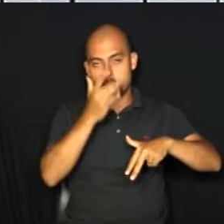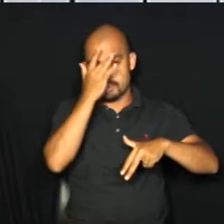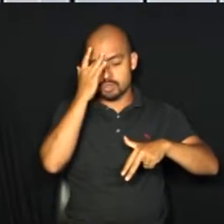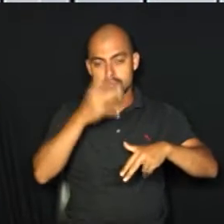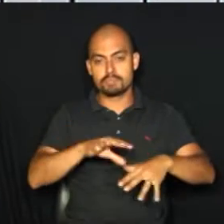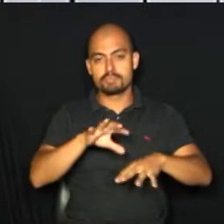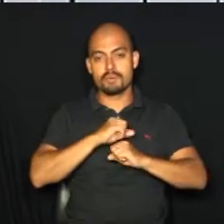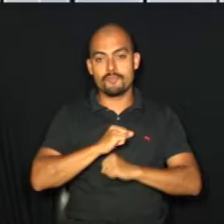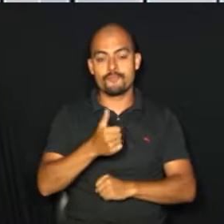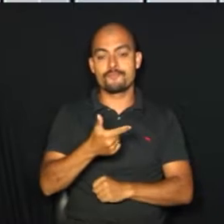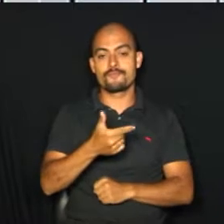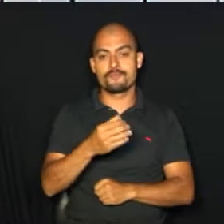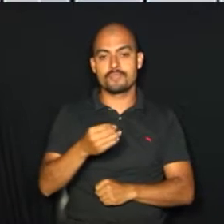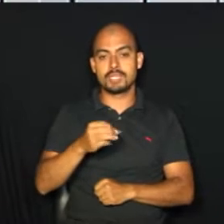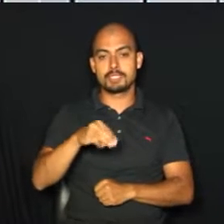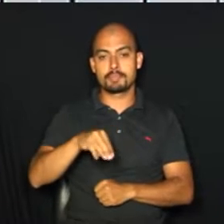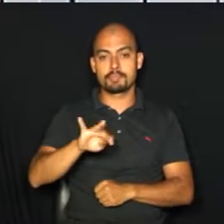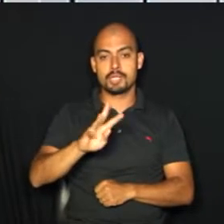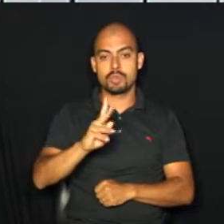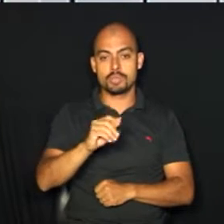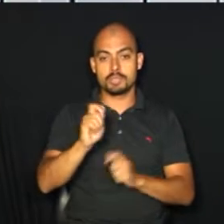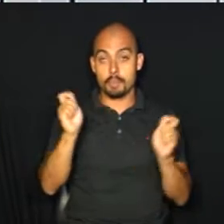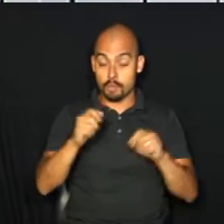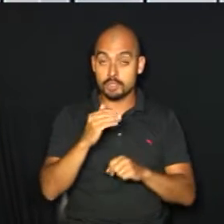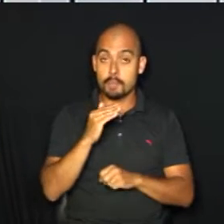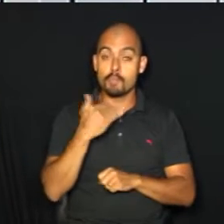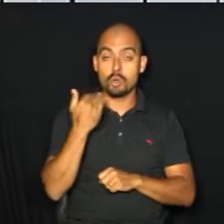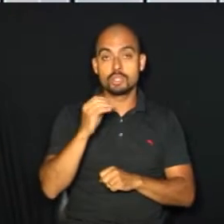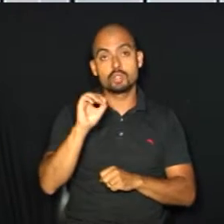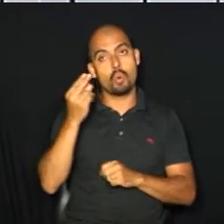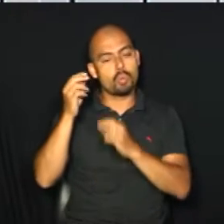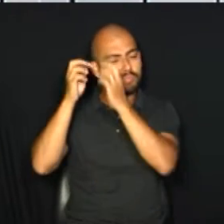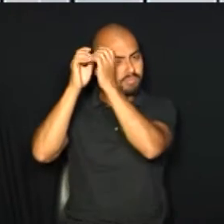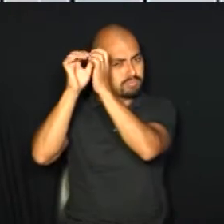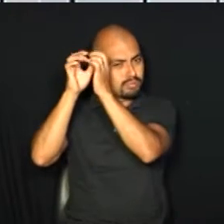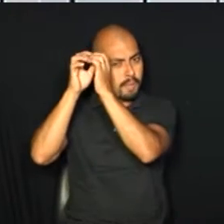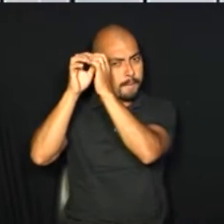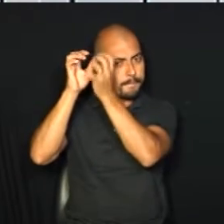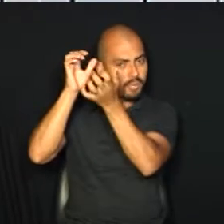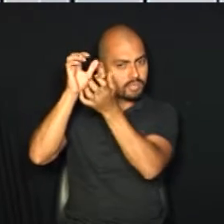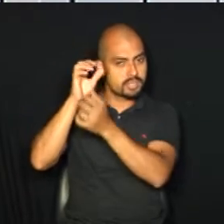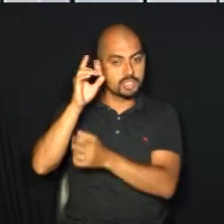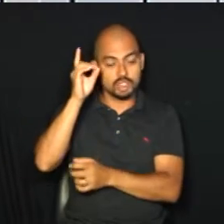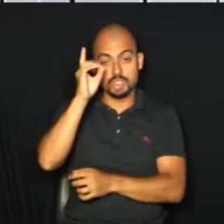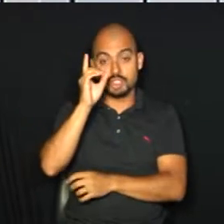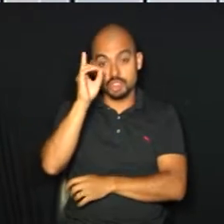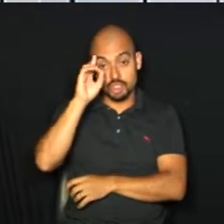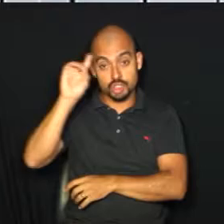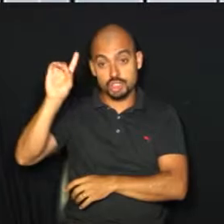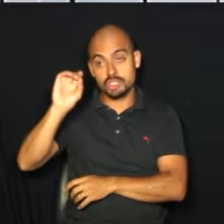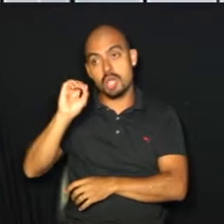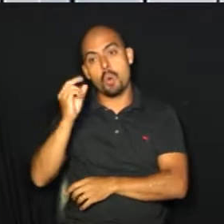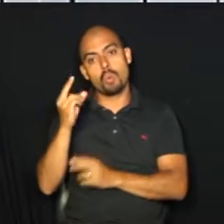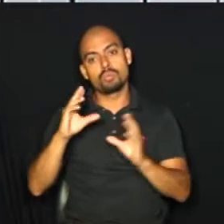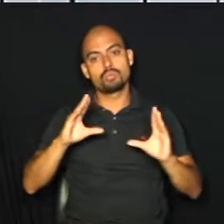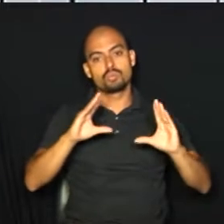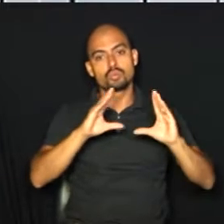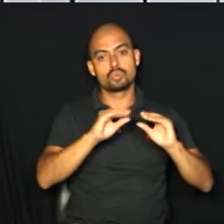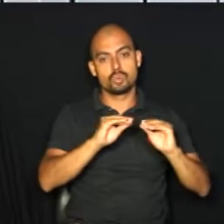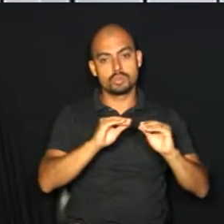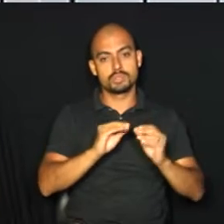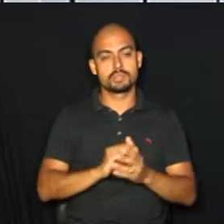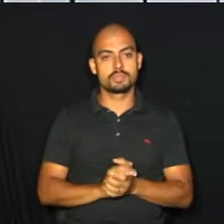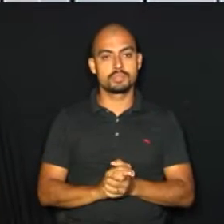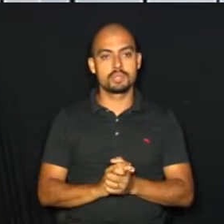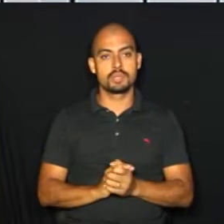brasileiros e pode causar morte súbita E derrames durante o dia ou até à noite e pode aparecer quando nós